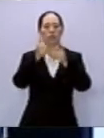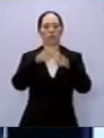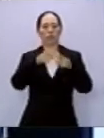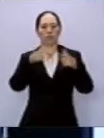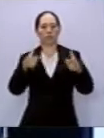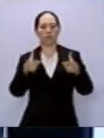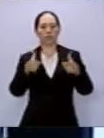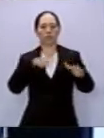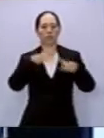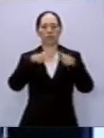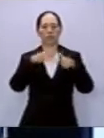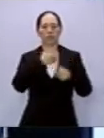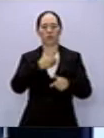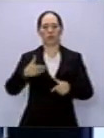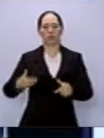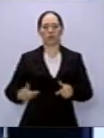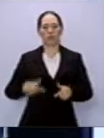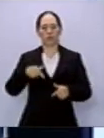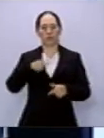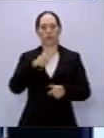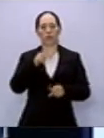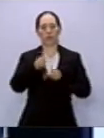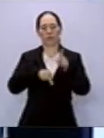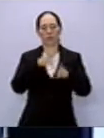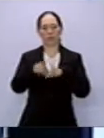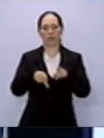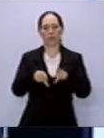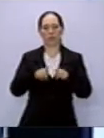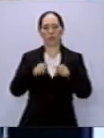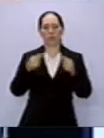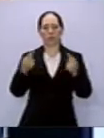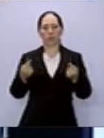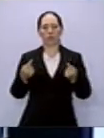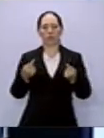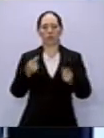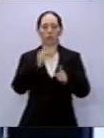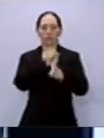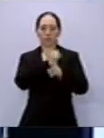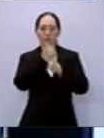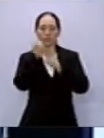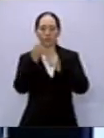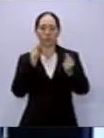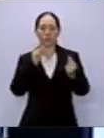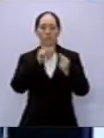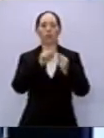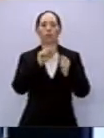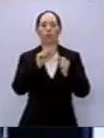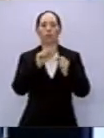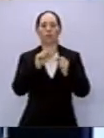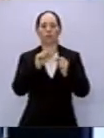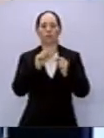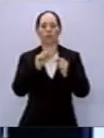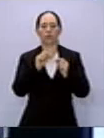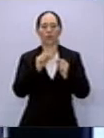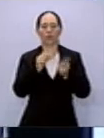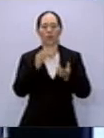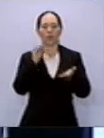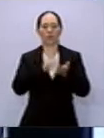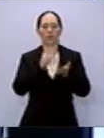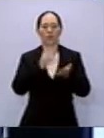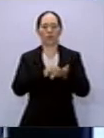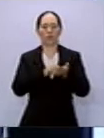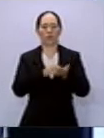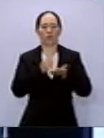ao fim e vídeos públicos para a população mais o fosso social e o descalabro e a